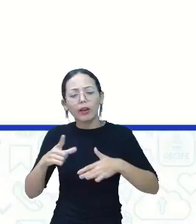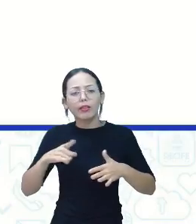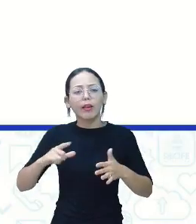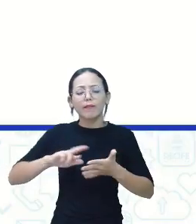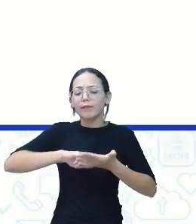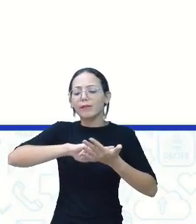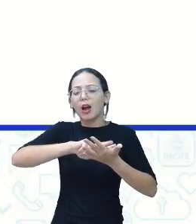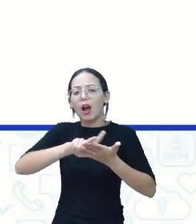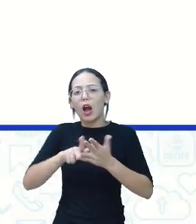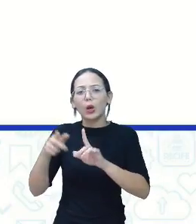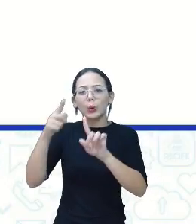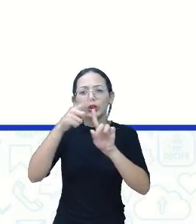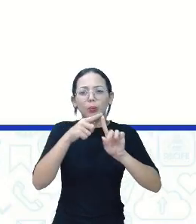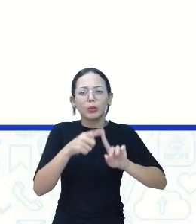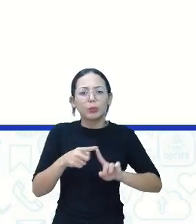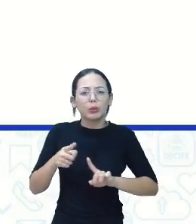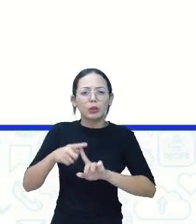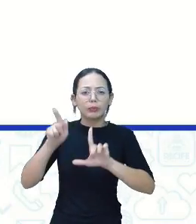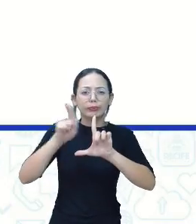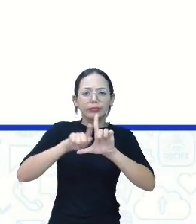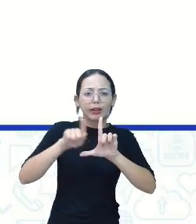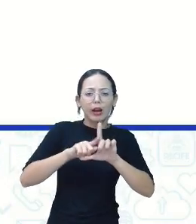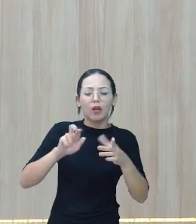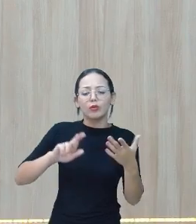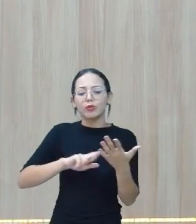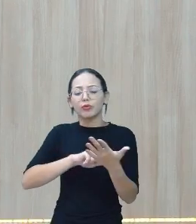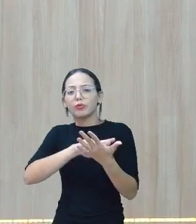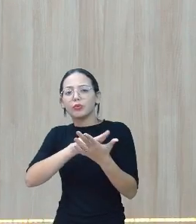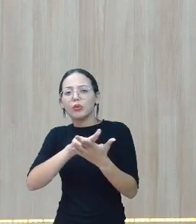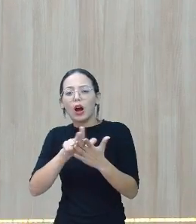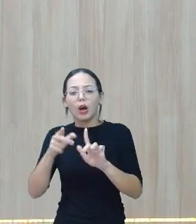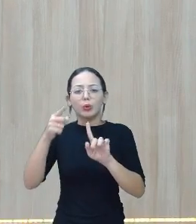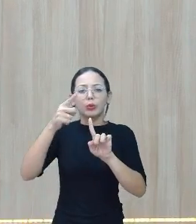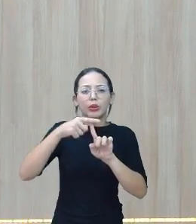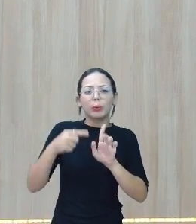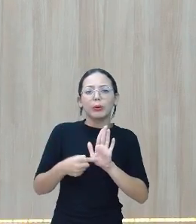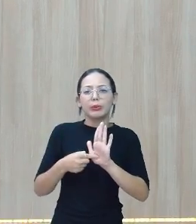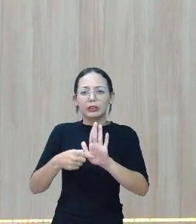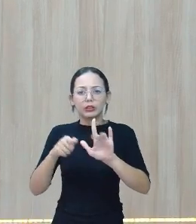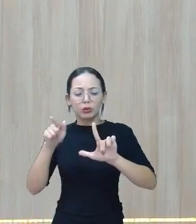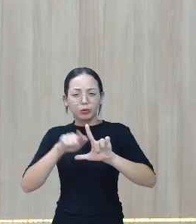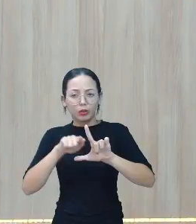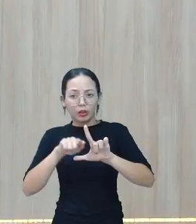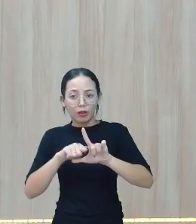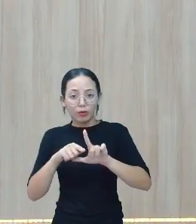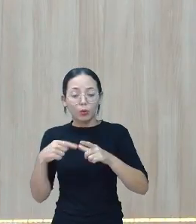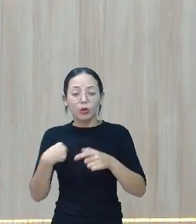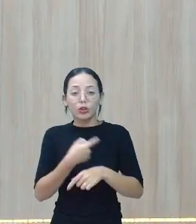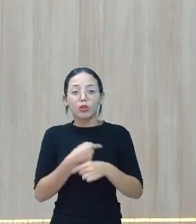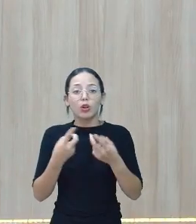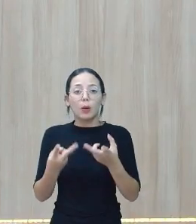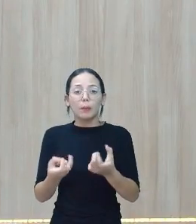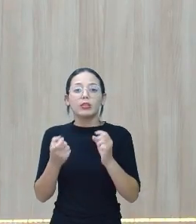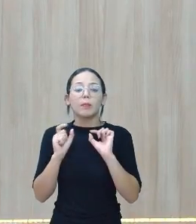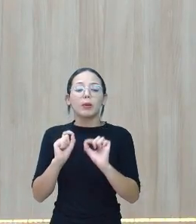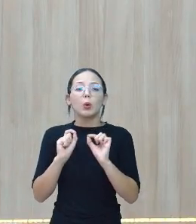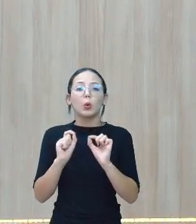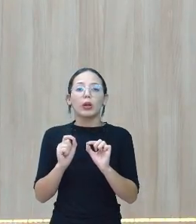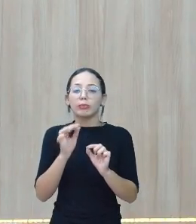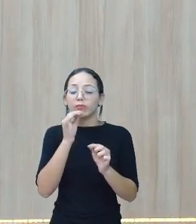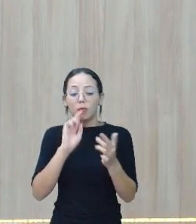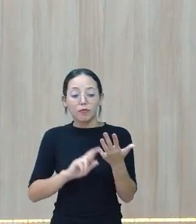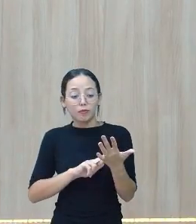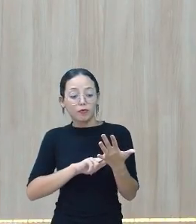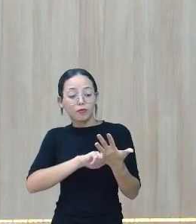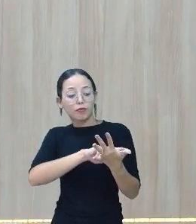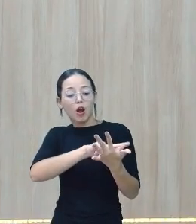existem vários tipos de gráfico, existem vários tipos de representação gráfica e a gente vai perceber que essa